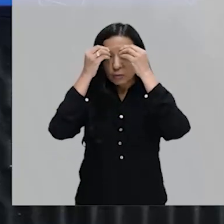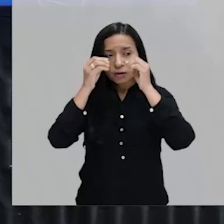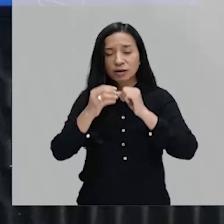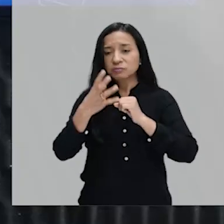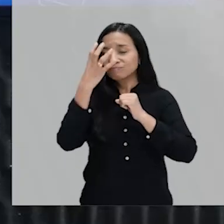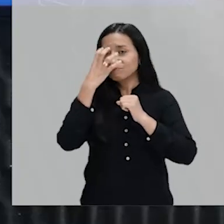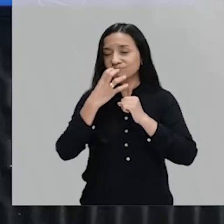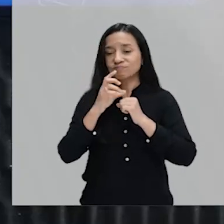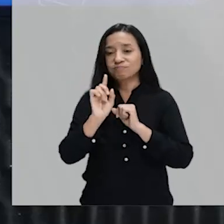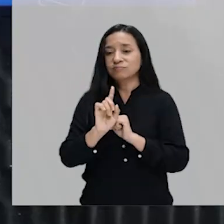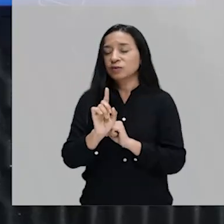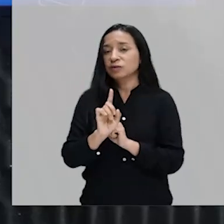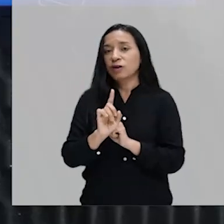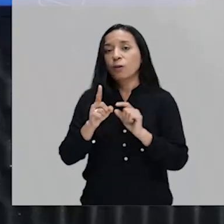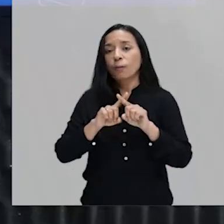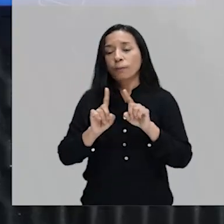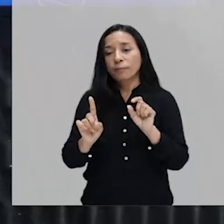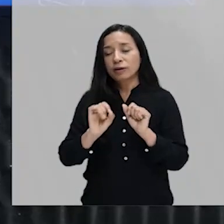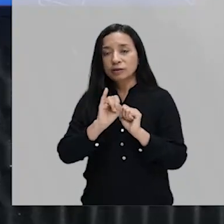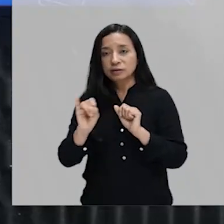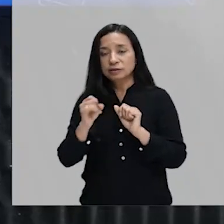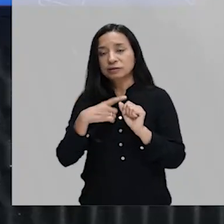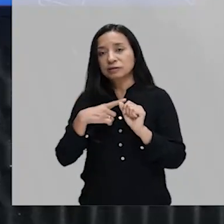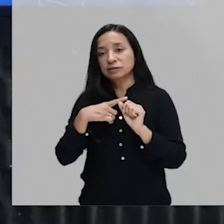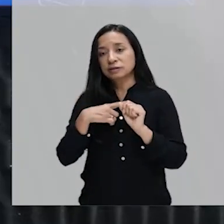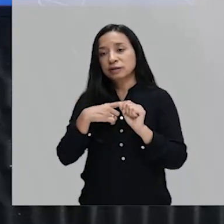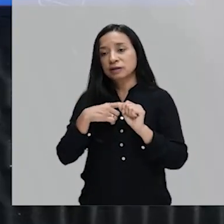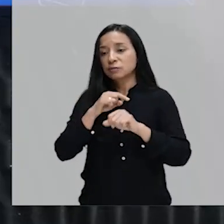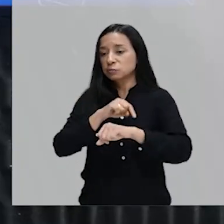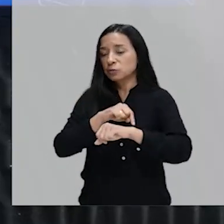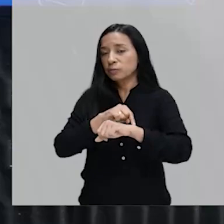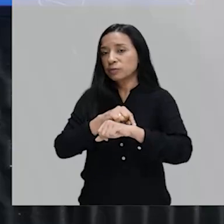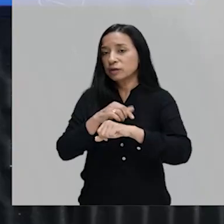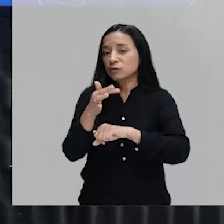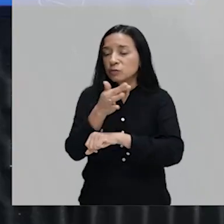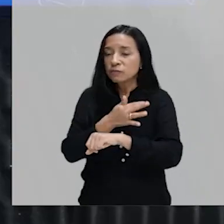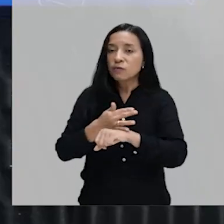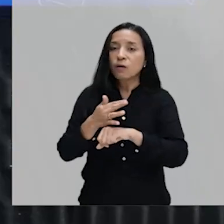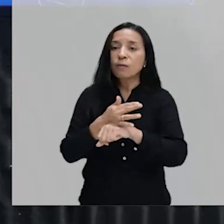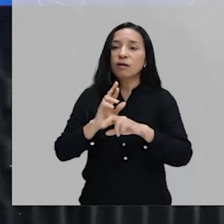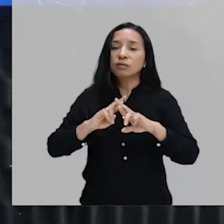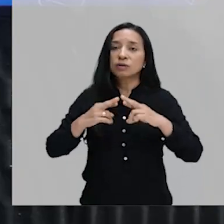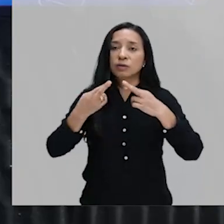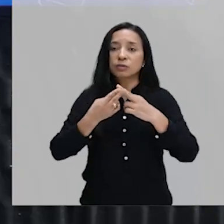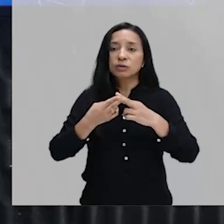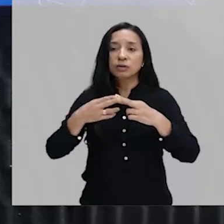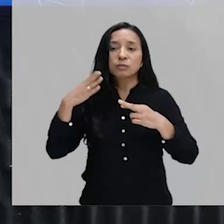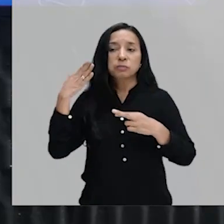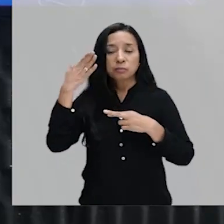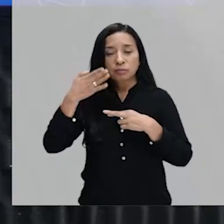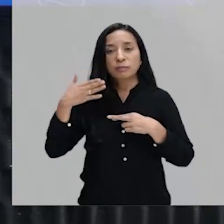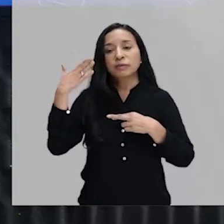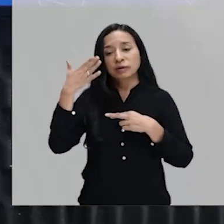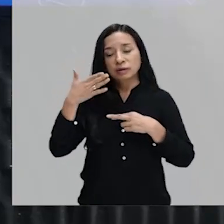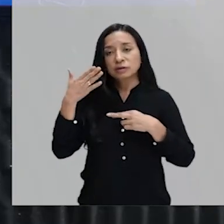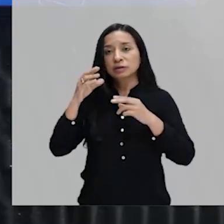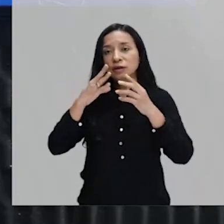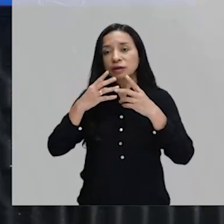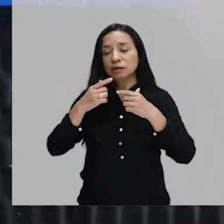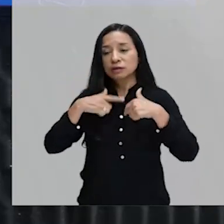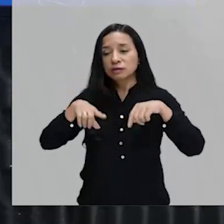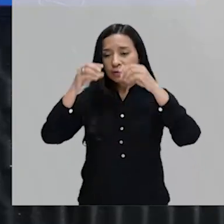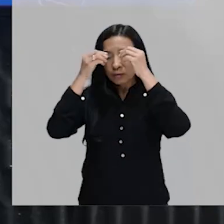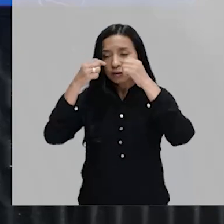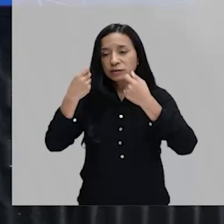em consideração, né? Mas se eu estou num momento mais formal, numa reunião, numa palestra, essa linguagem ela precisa de todo um